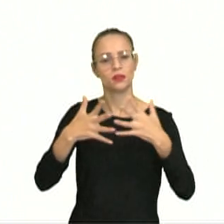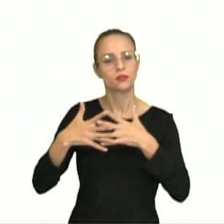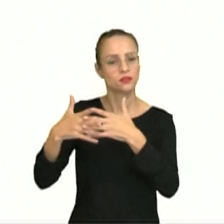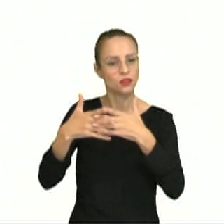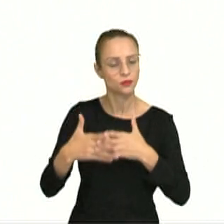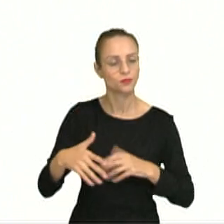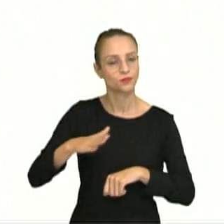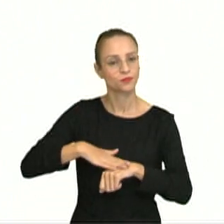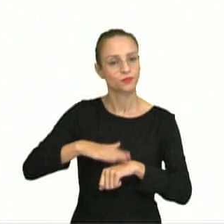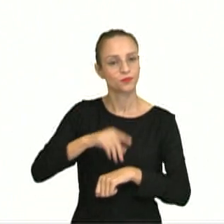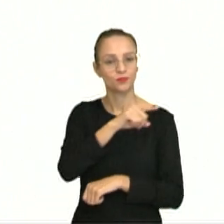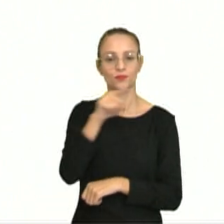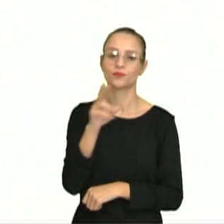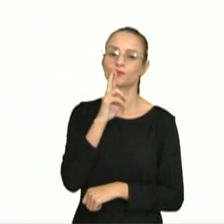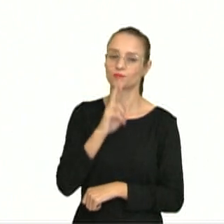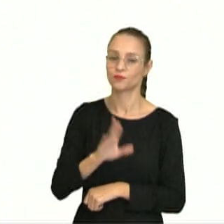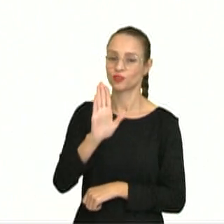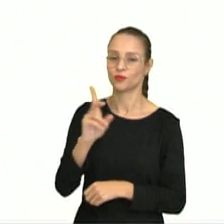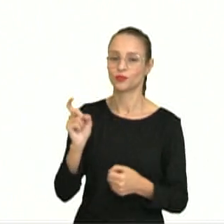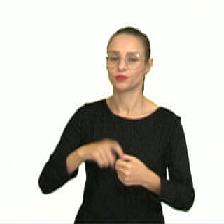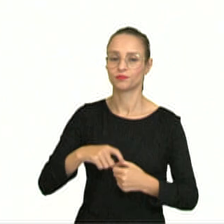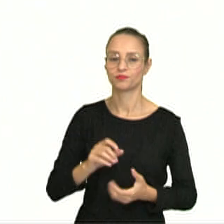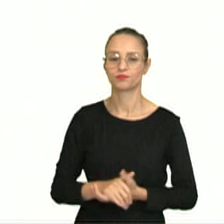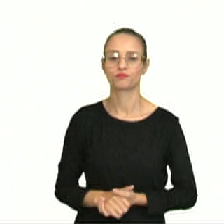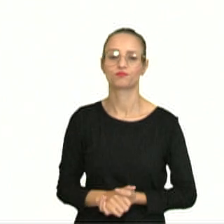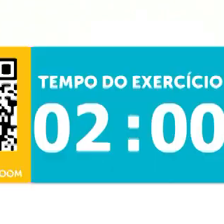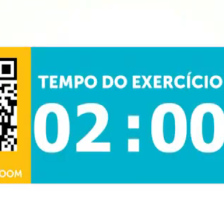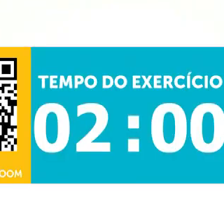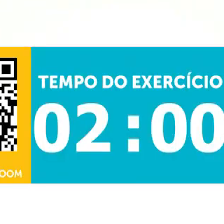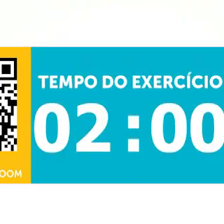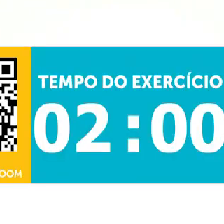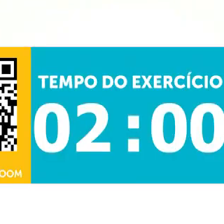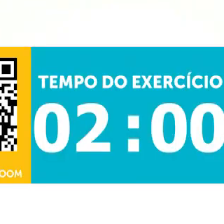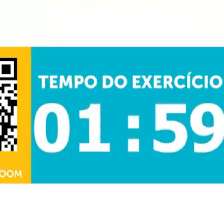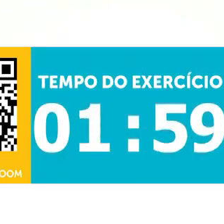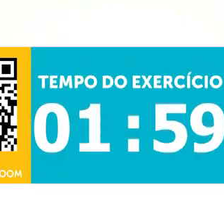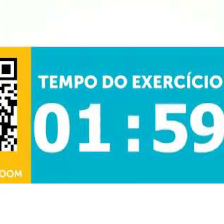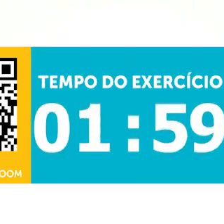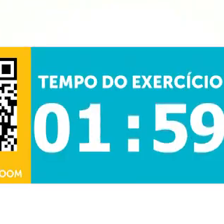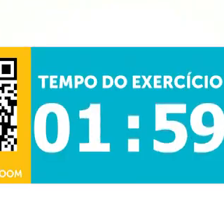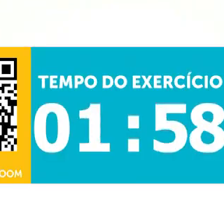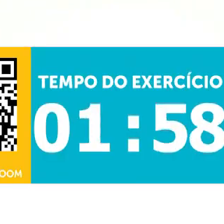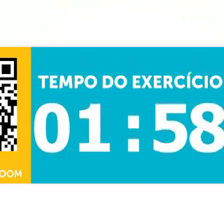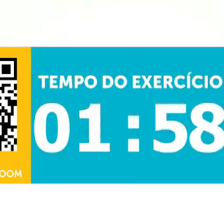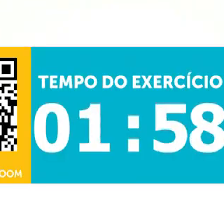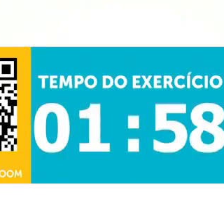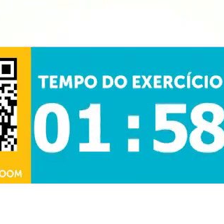Uns minutinhos para vocês responderem e a gente já volta.